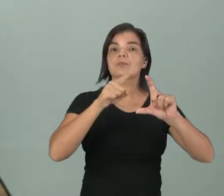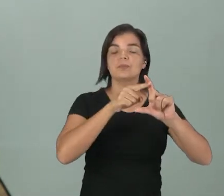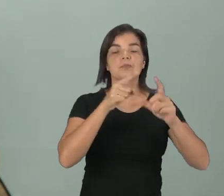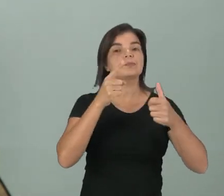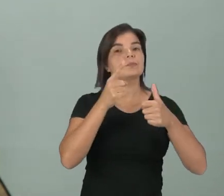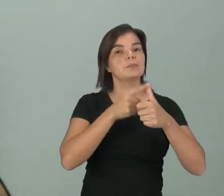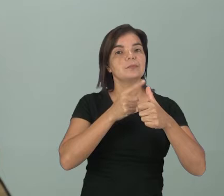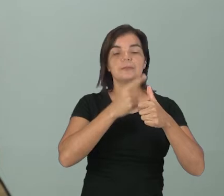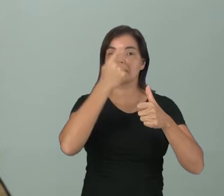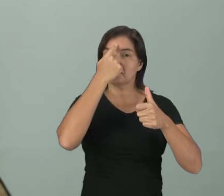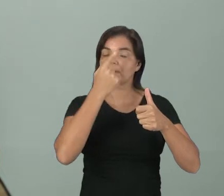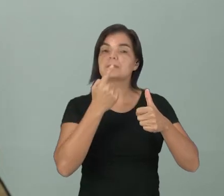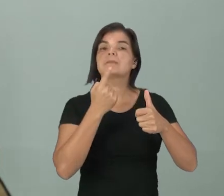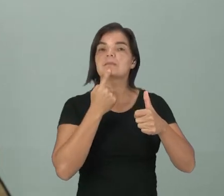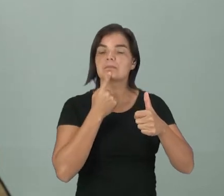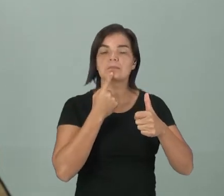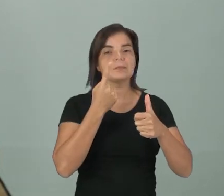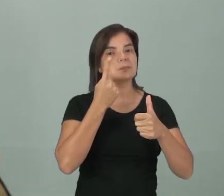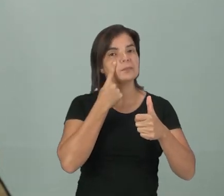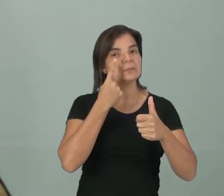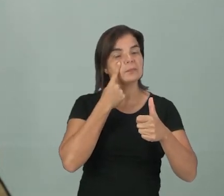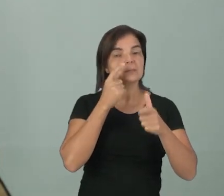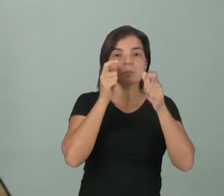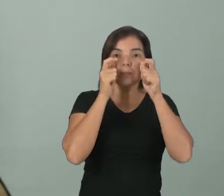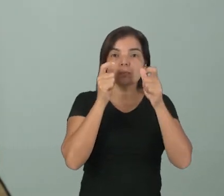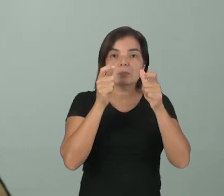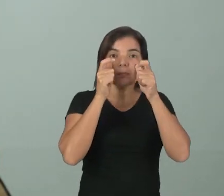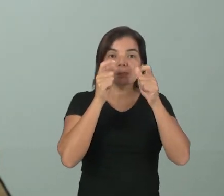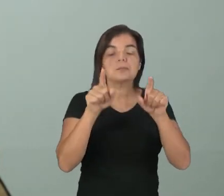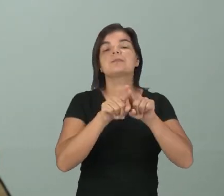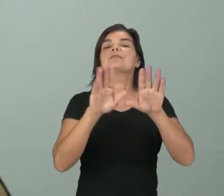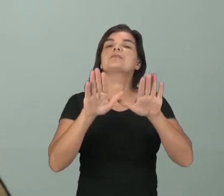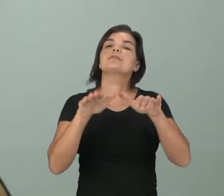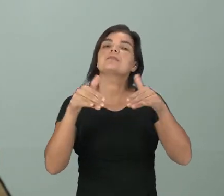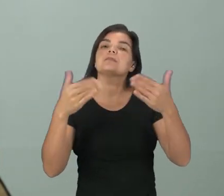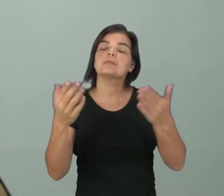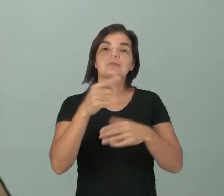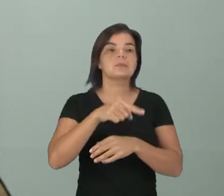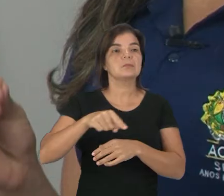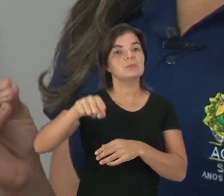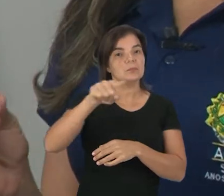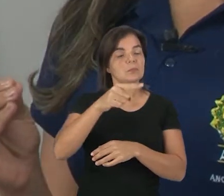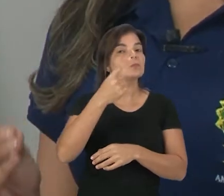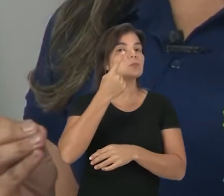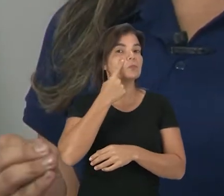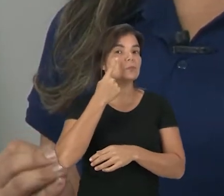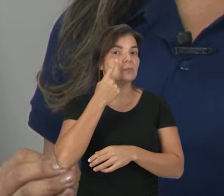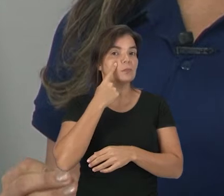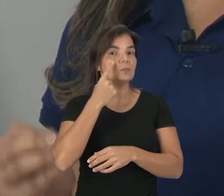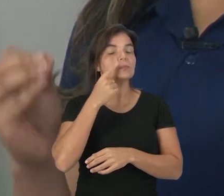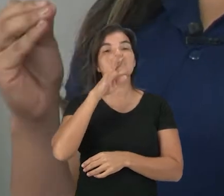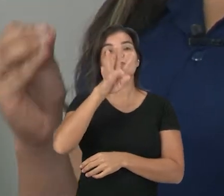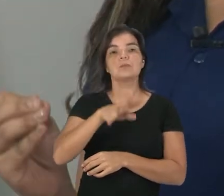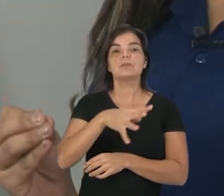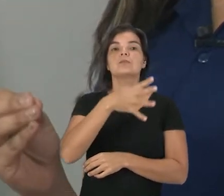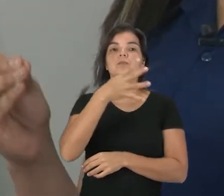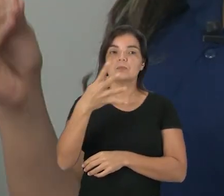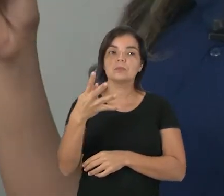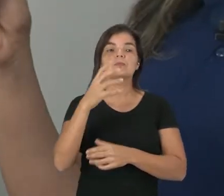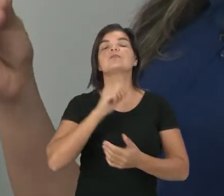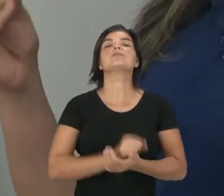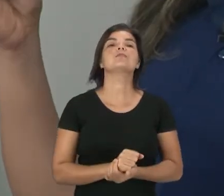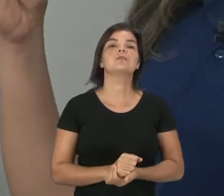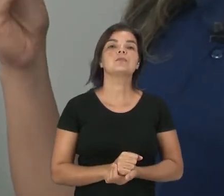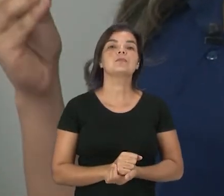primeiramente? Dessas imagens aqui, olhem com atenção. Quais vocês colocariam ali na nossa tabela